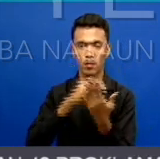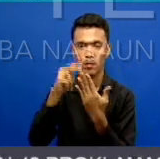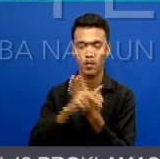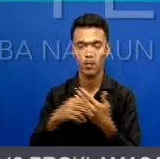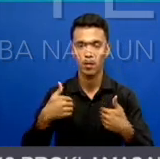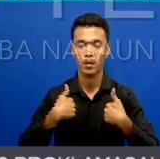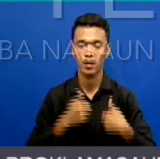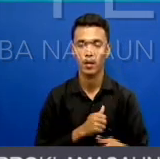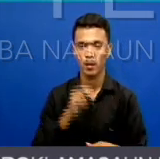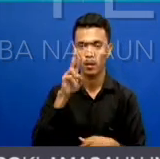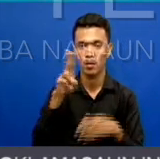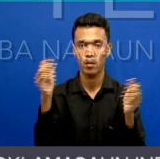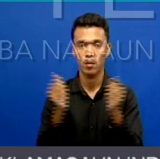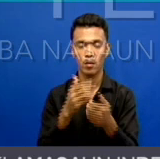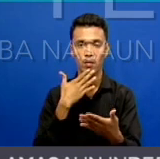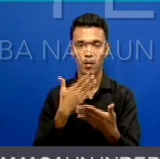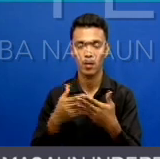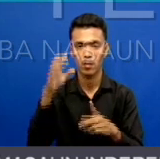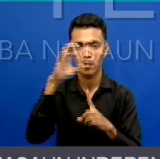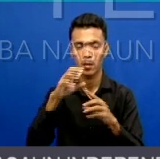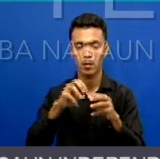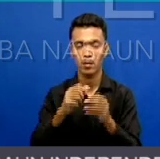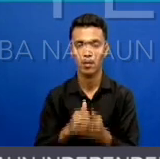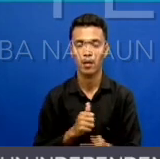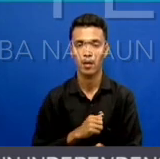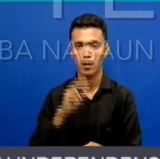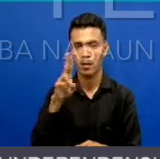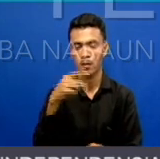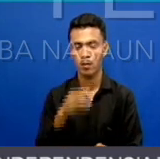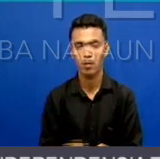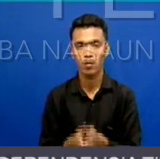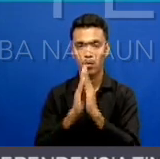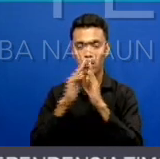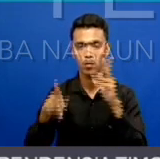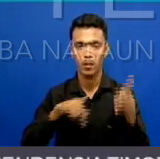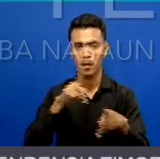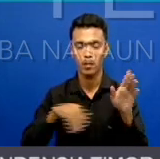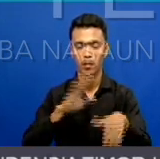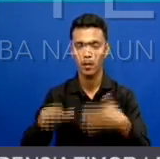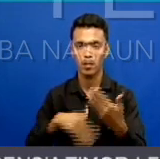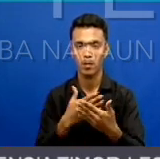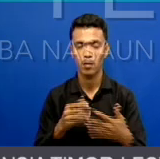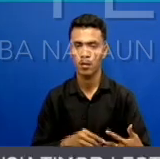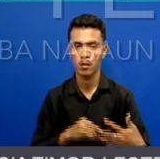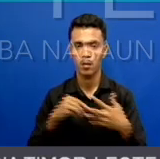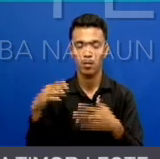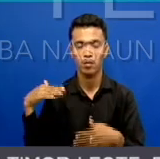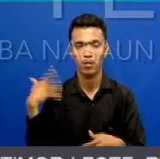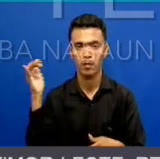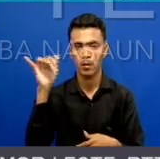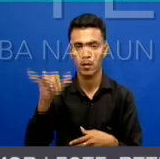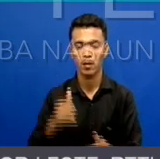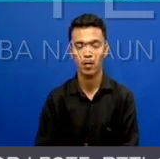né, o sucesso. Além de comandante Penitele Município Aileu Nemos apela ba povo hotu. Liuliu jovem sira na fatin folima